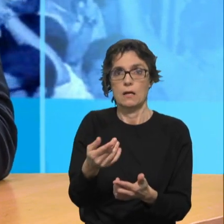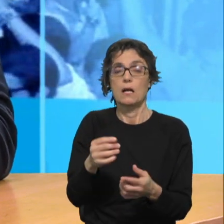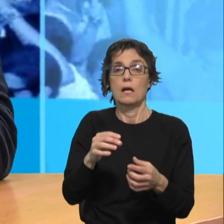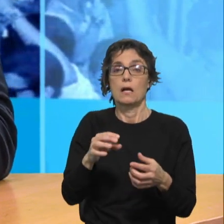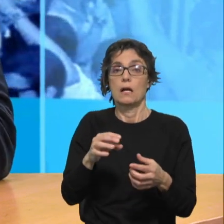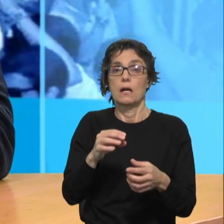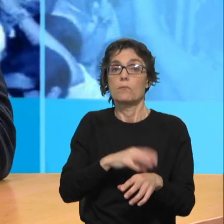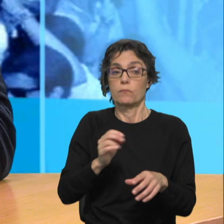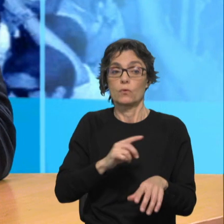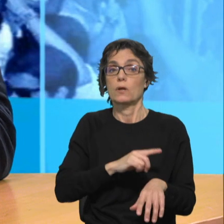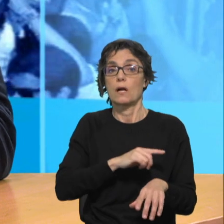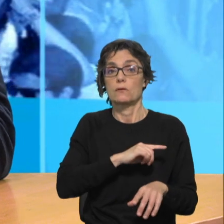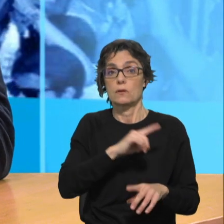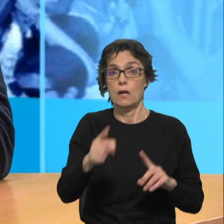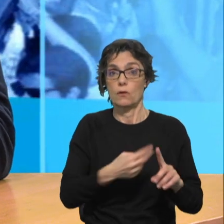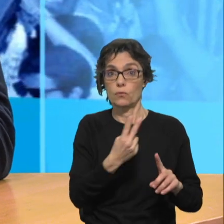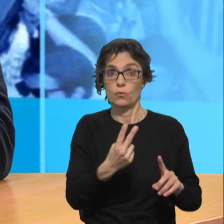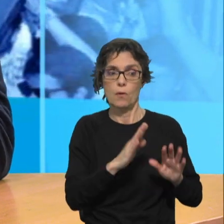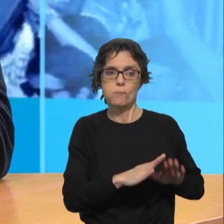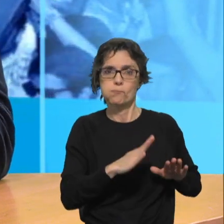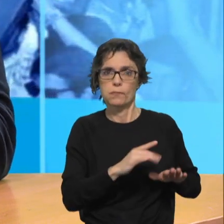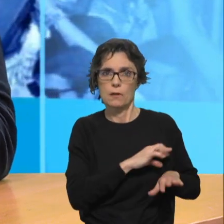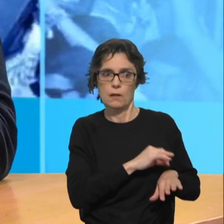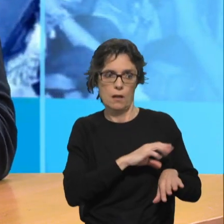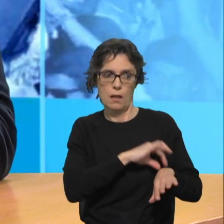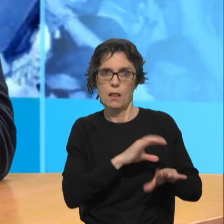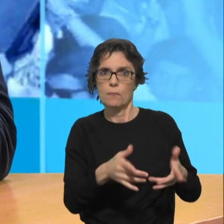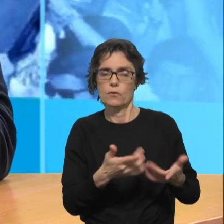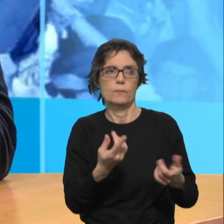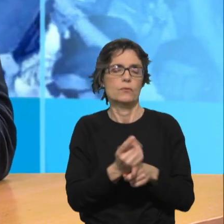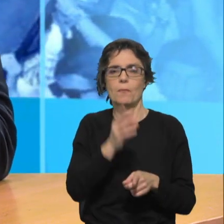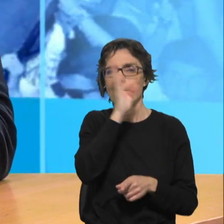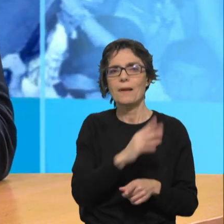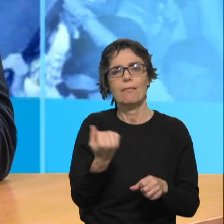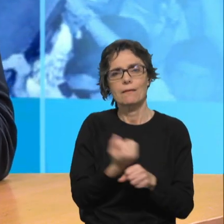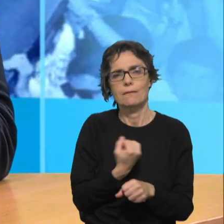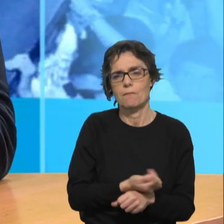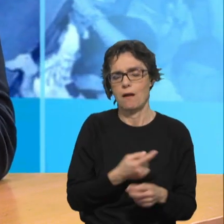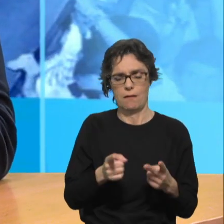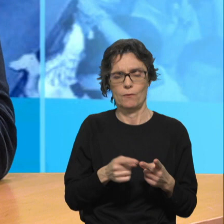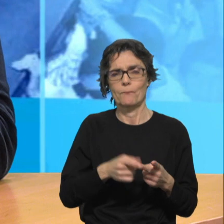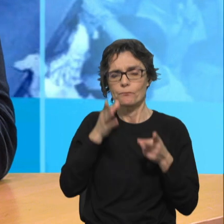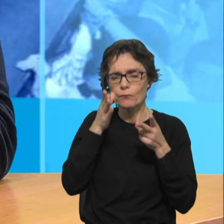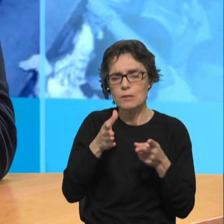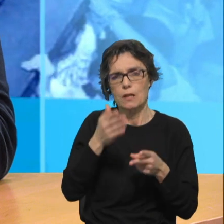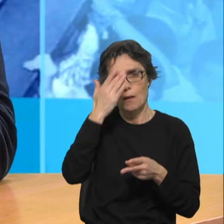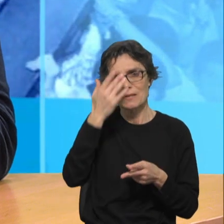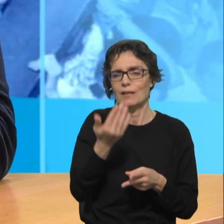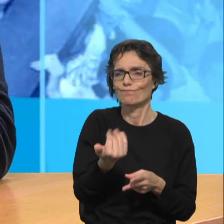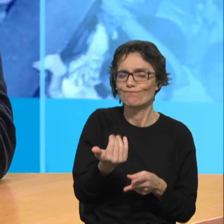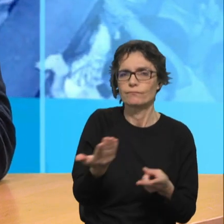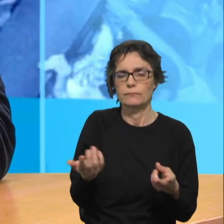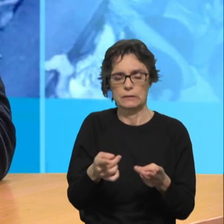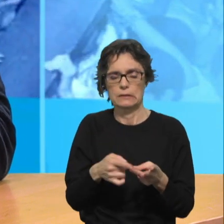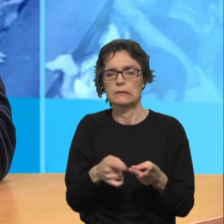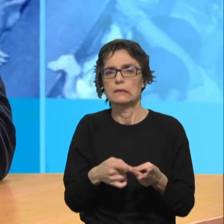paragem. Não há dúvidas. Perderam hábitos de trabalho, perderam capacidade de concentração,